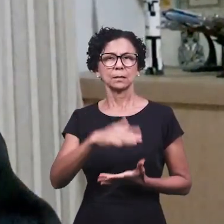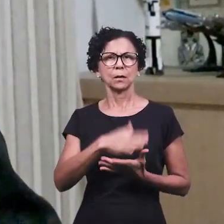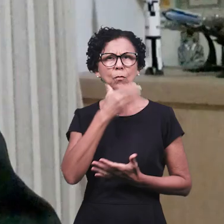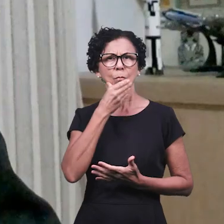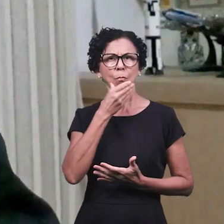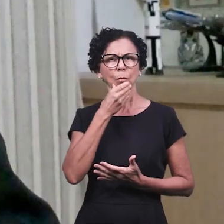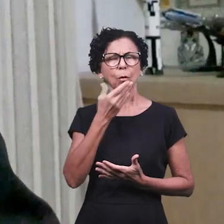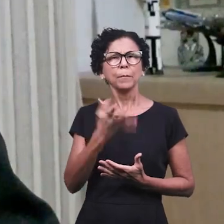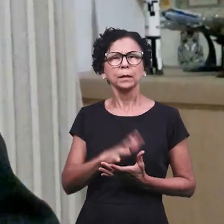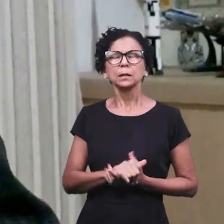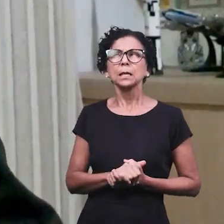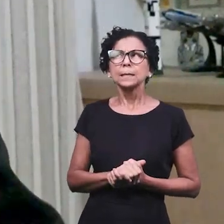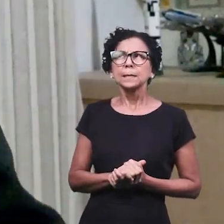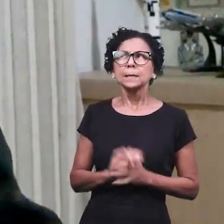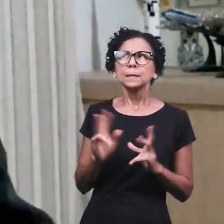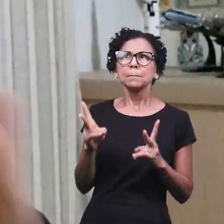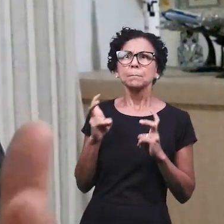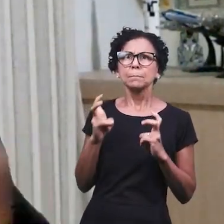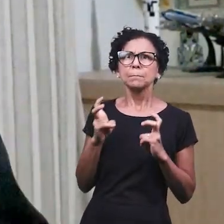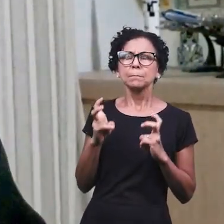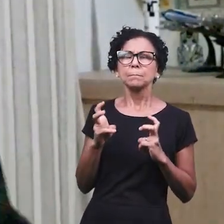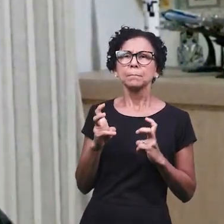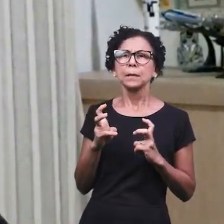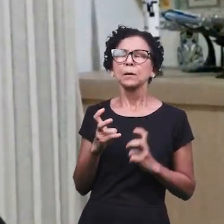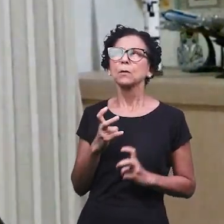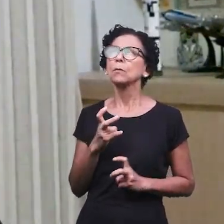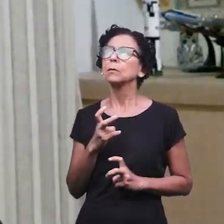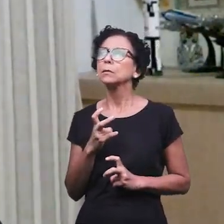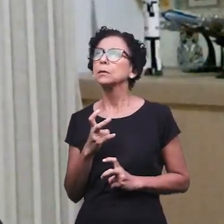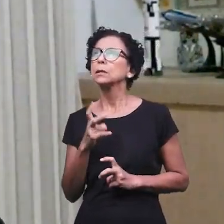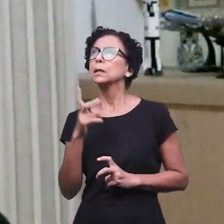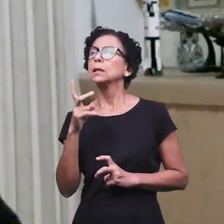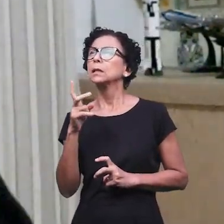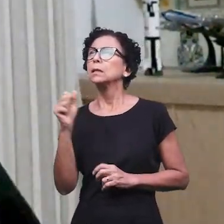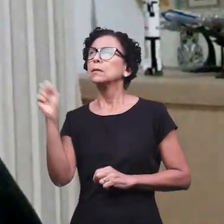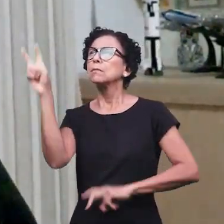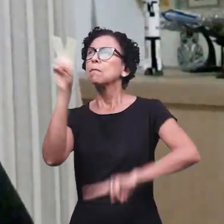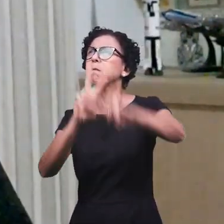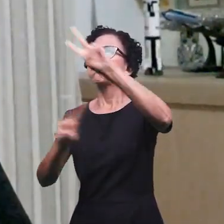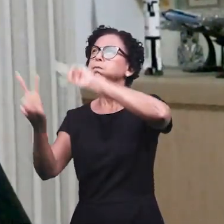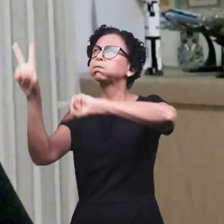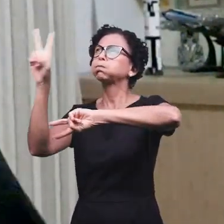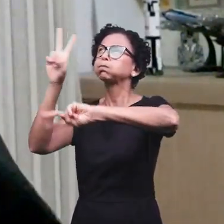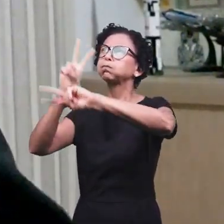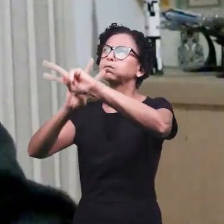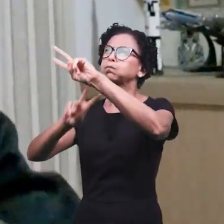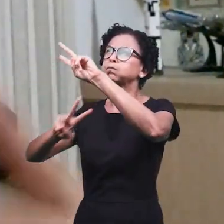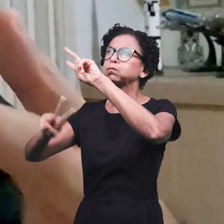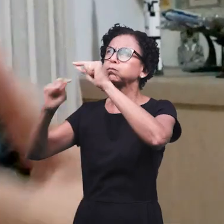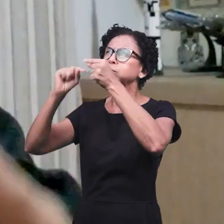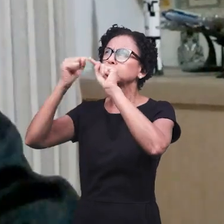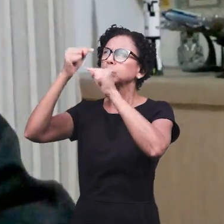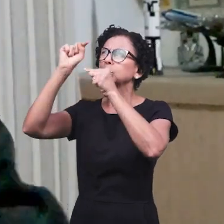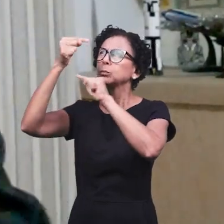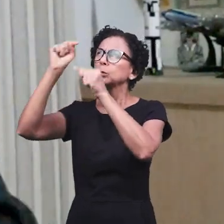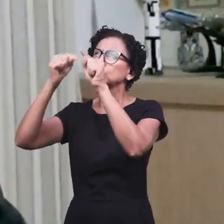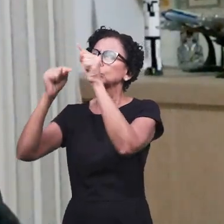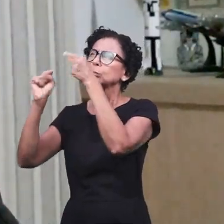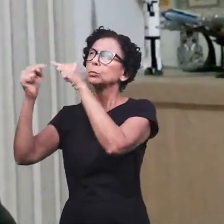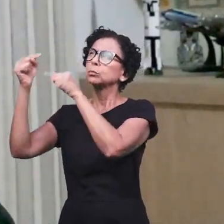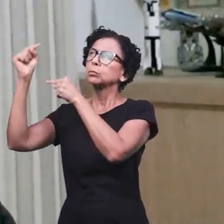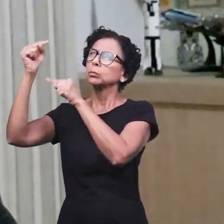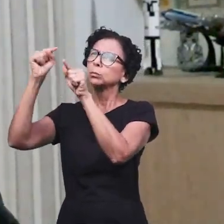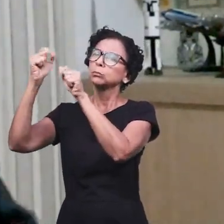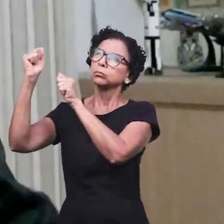1957, Eugene Parker ele previu a existência desse vento, um fluxo de